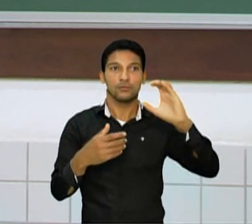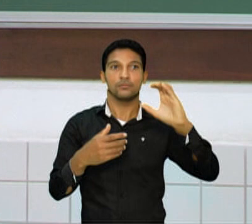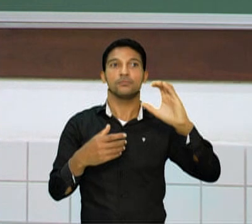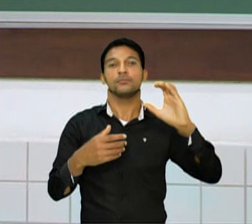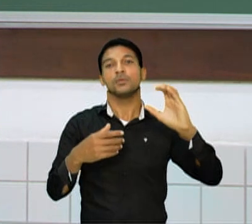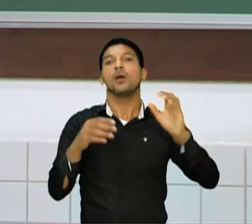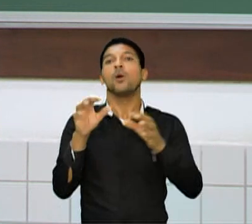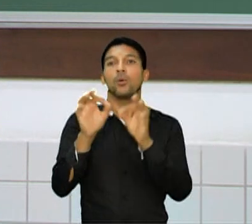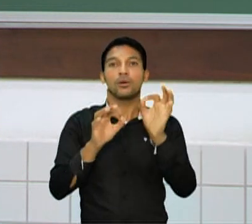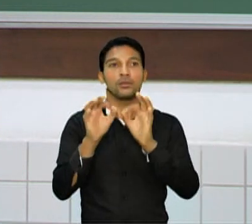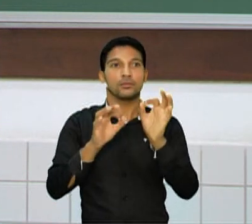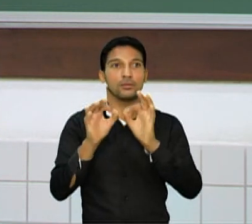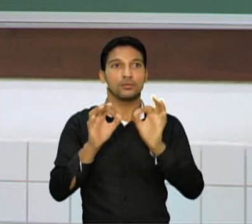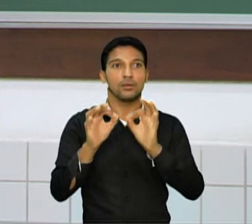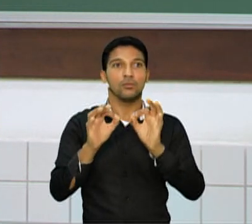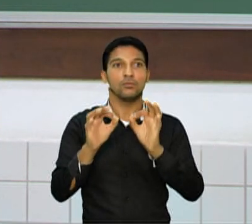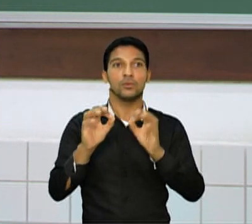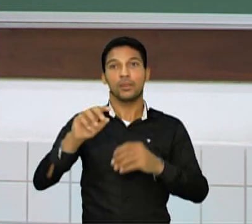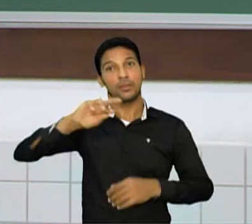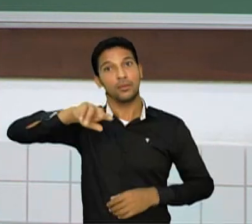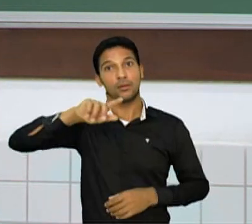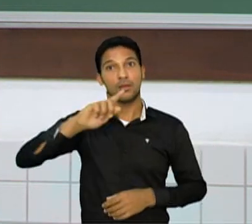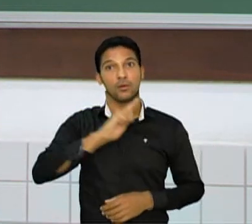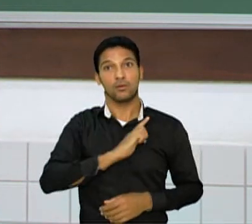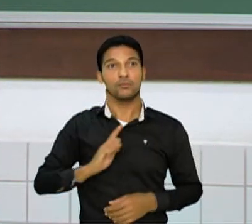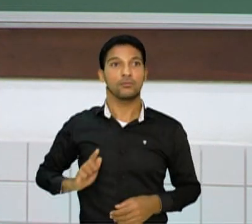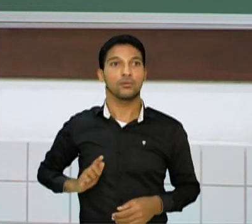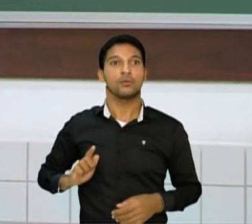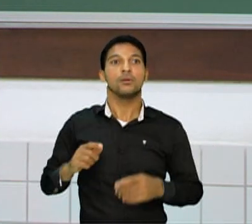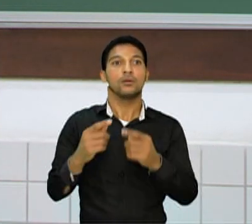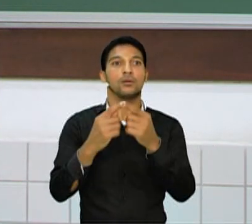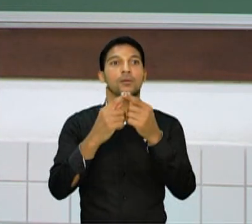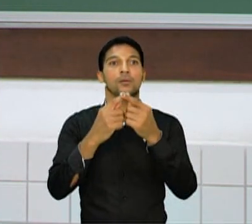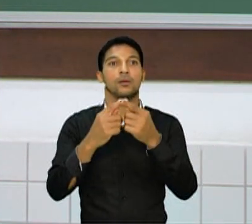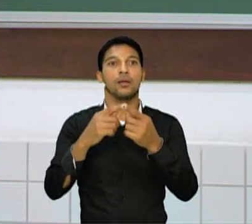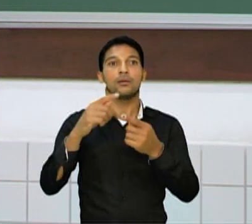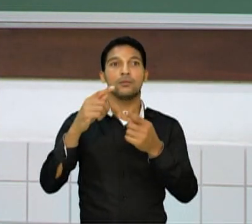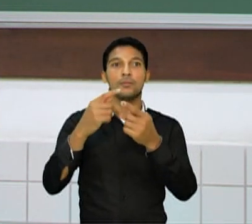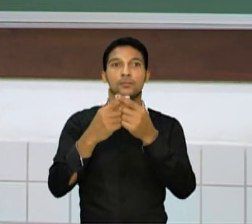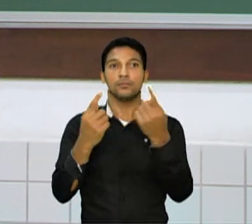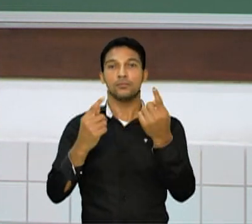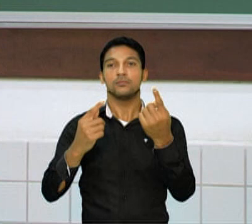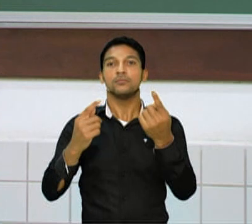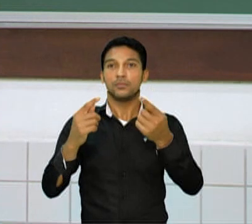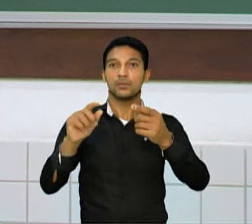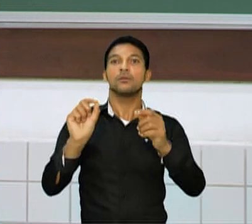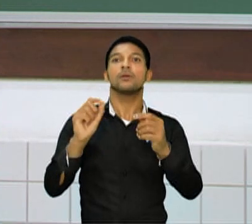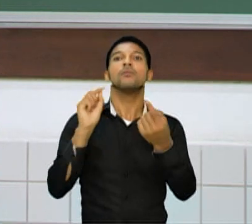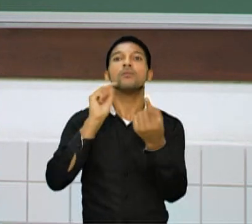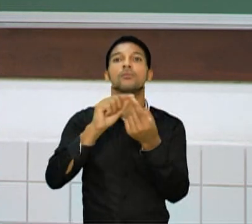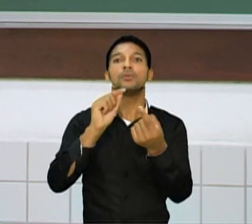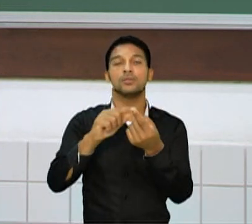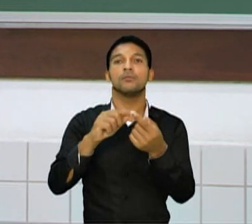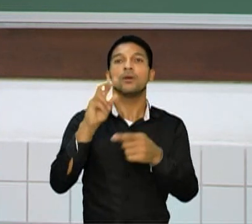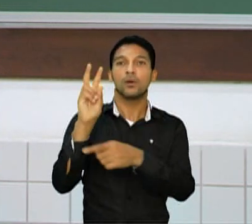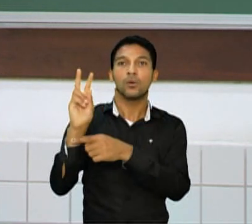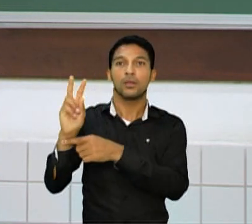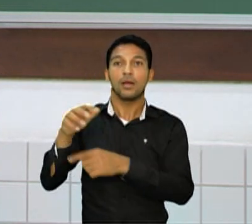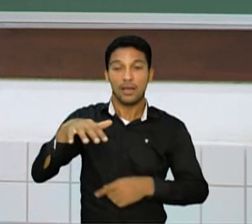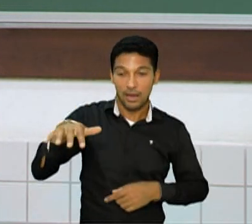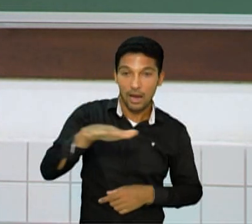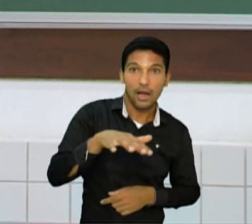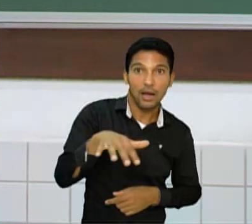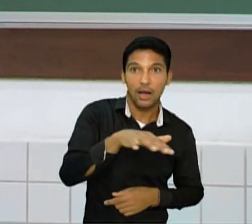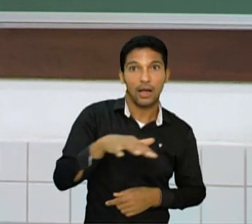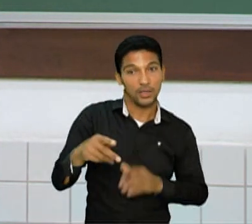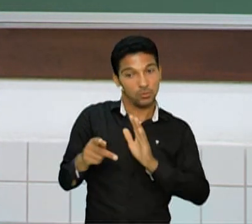governamental que tem como literal objetivo a ampliação e a diversificação e a preservação de áreas de posse